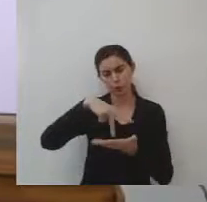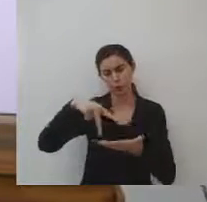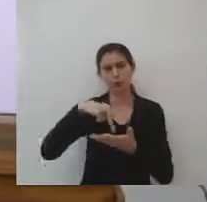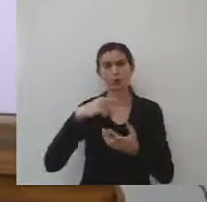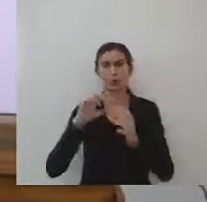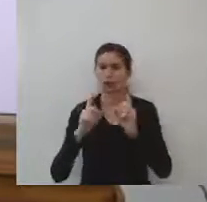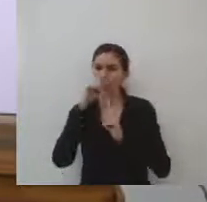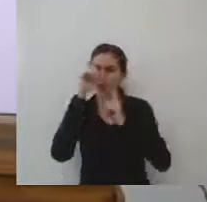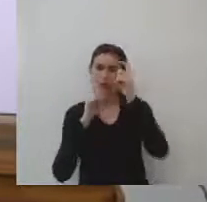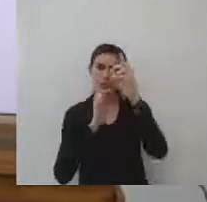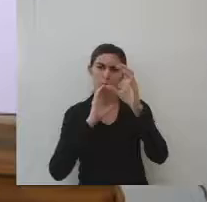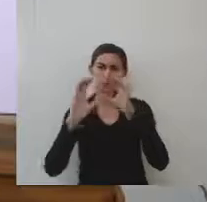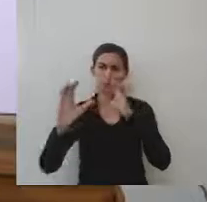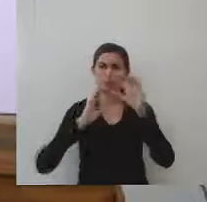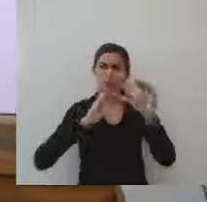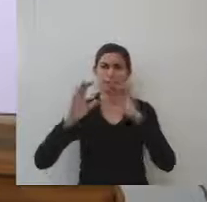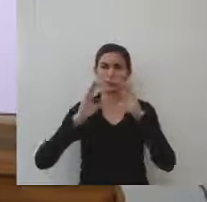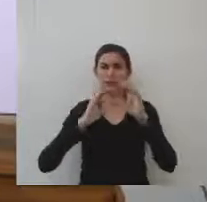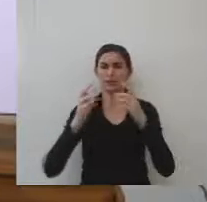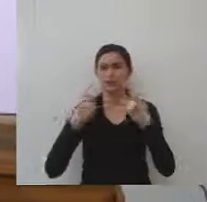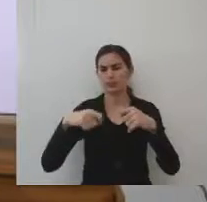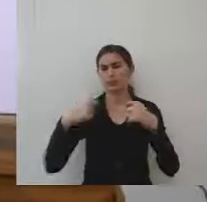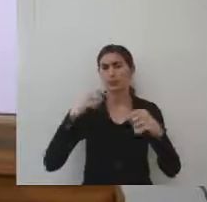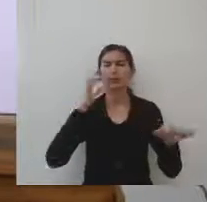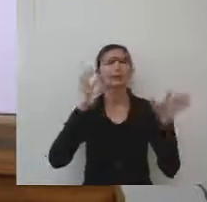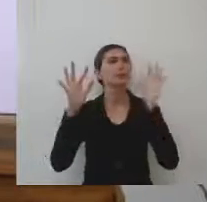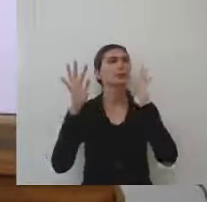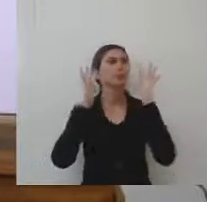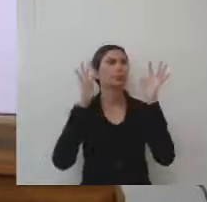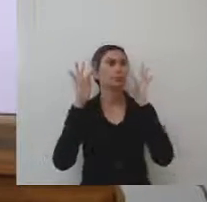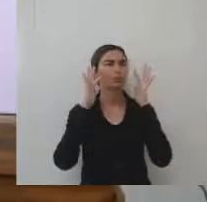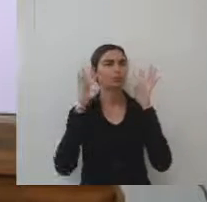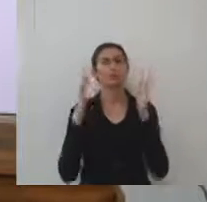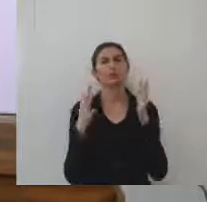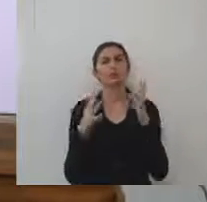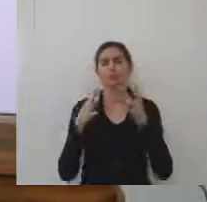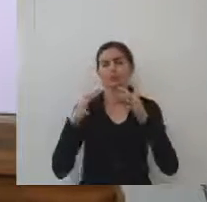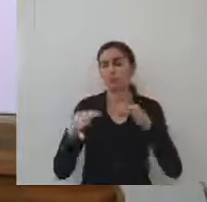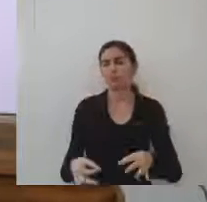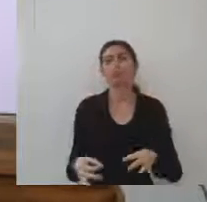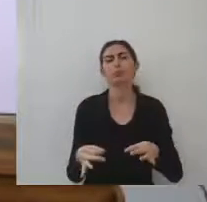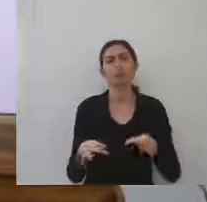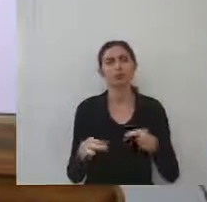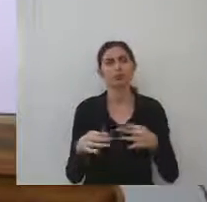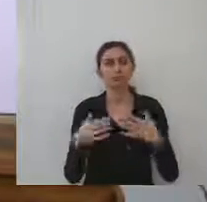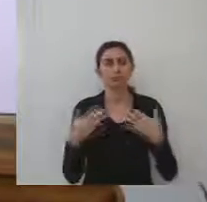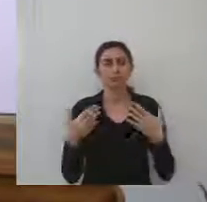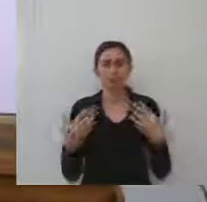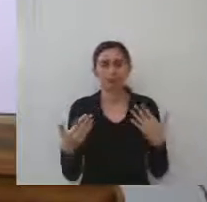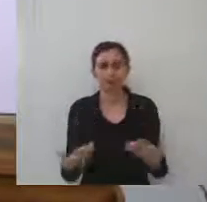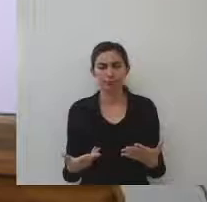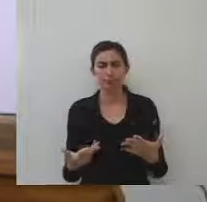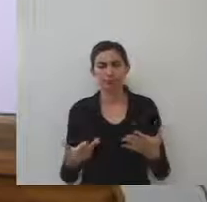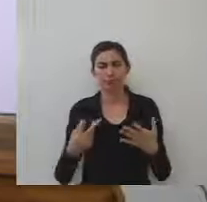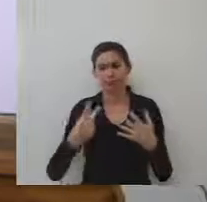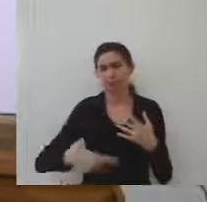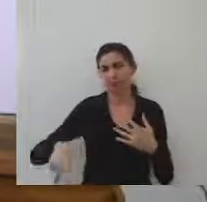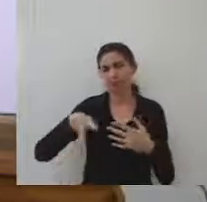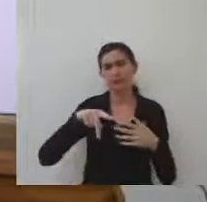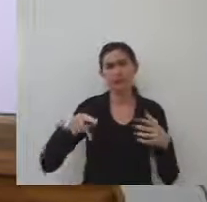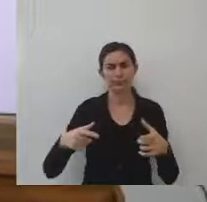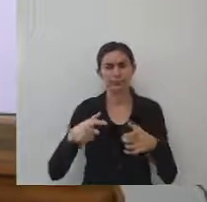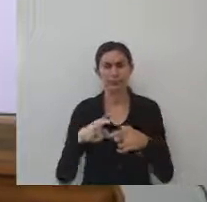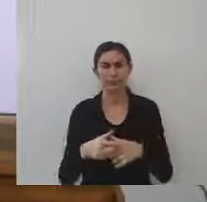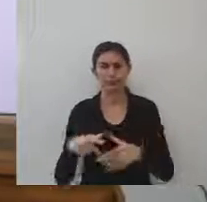de comunicação. A gente precisa refletir sobre isso, justamente sobre essas